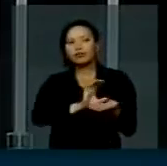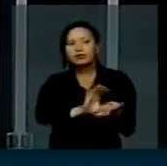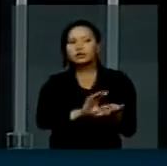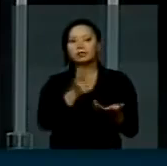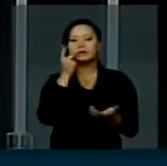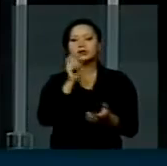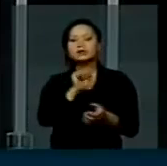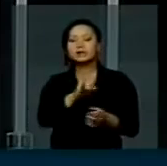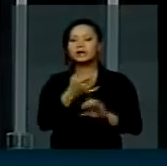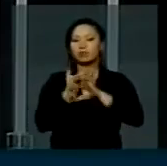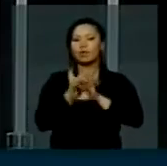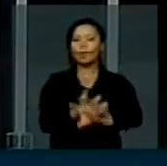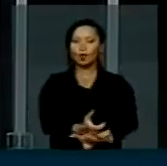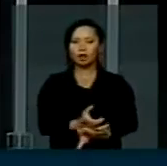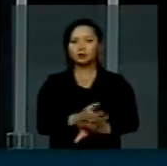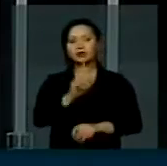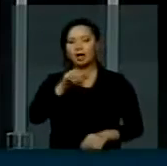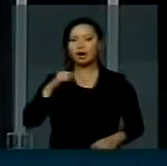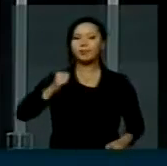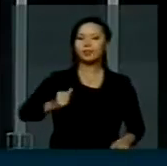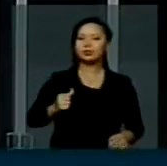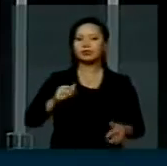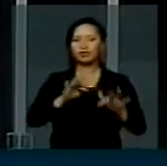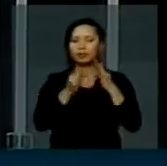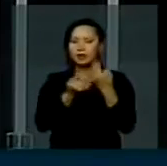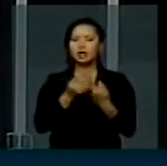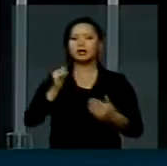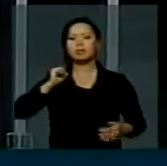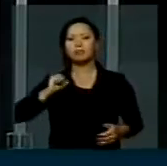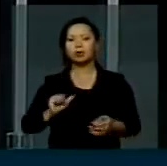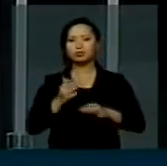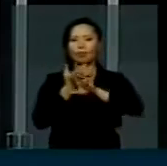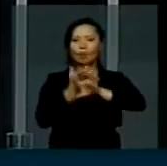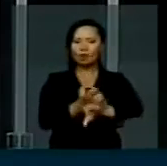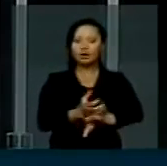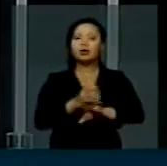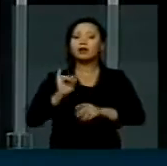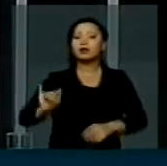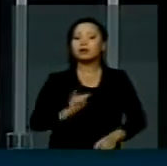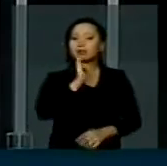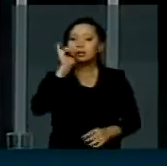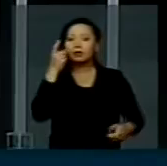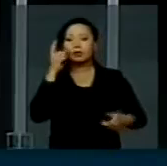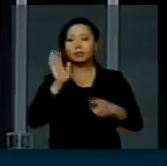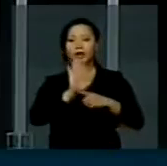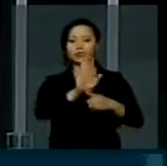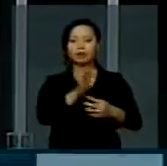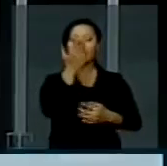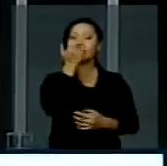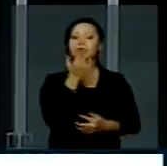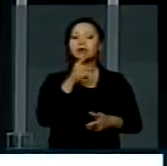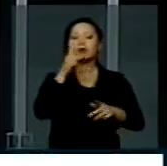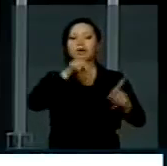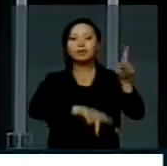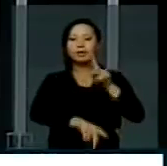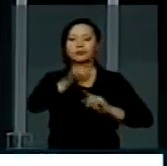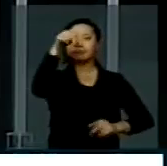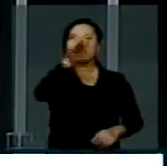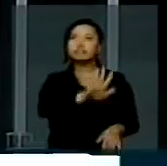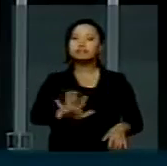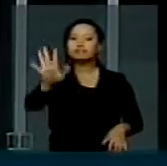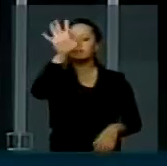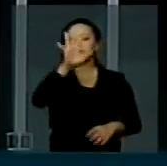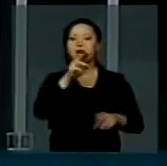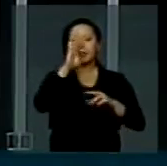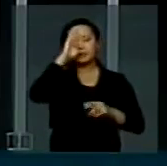Estiagem, foram muito importantes exatamente para suprir a alimentação da população nordestina, principalmente nesse ano de